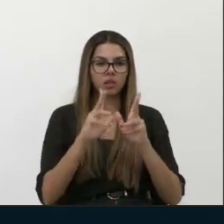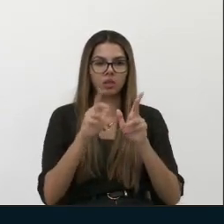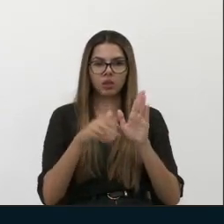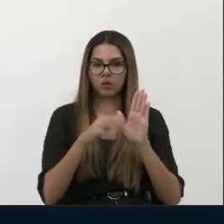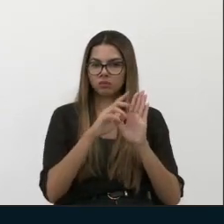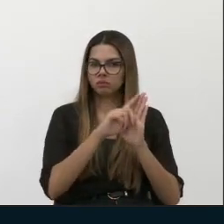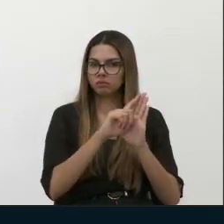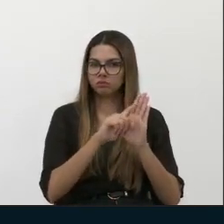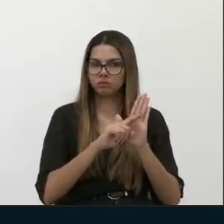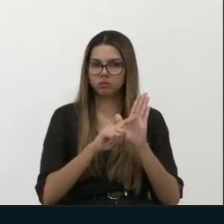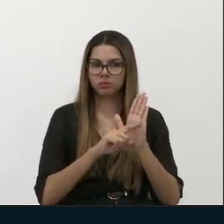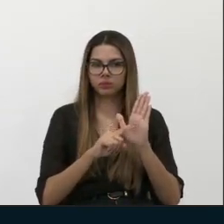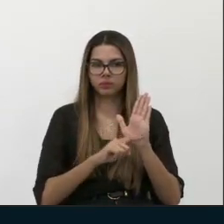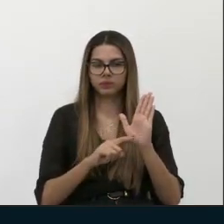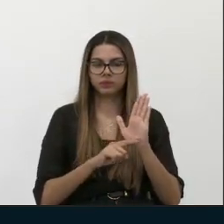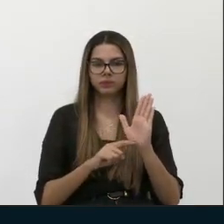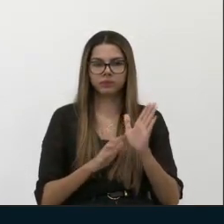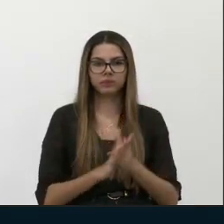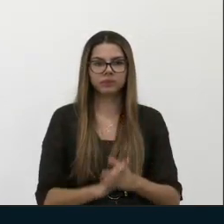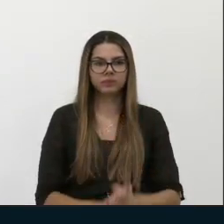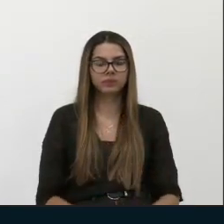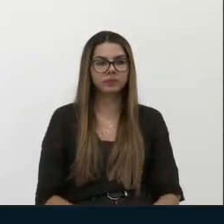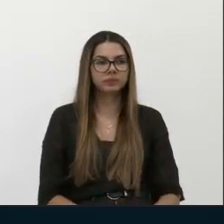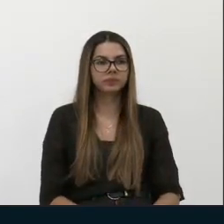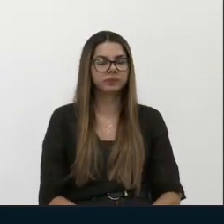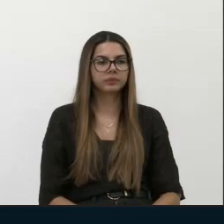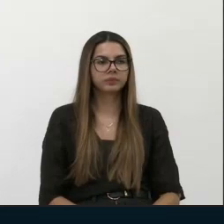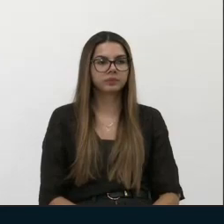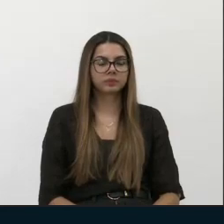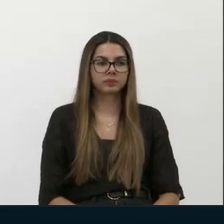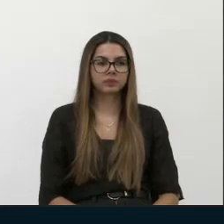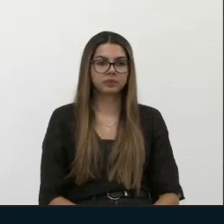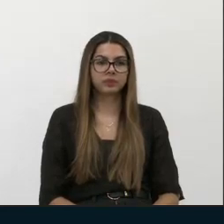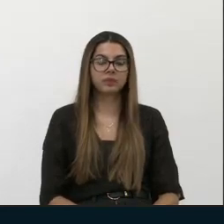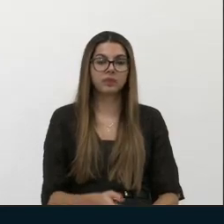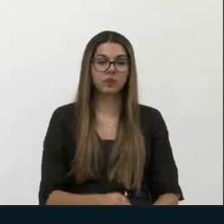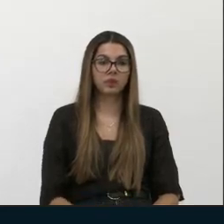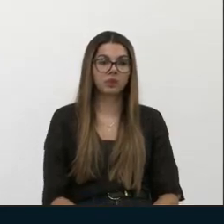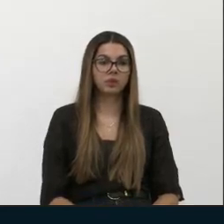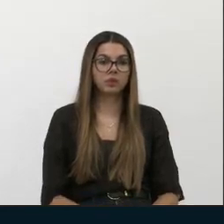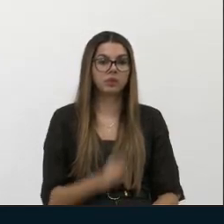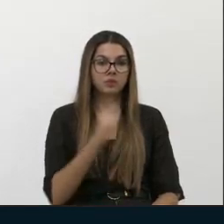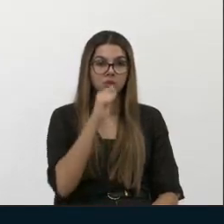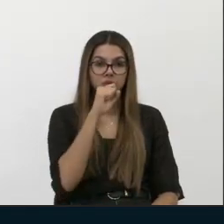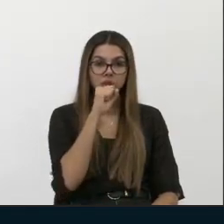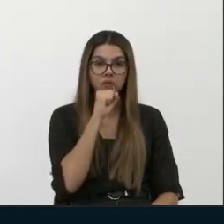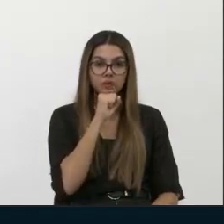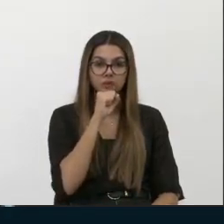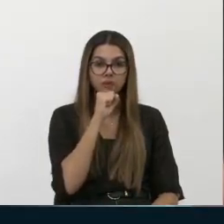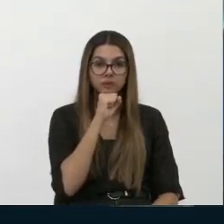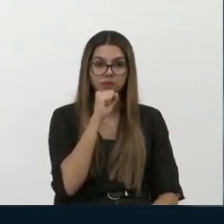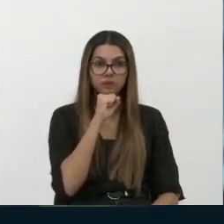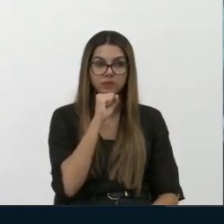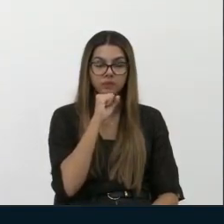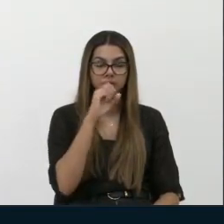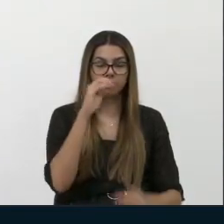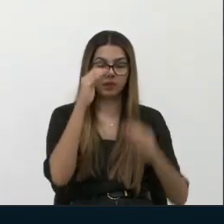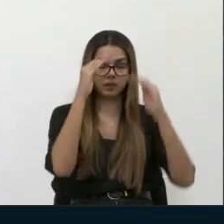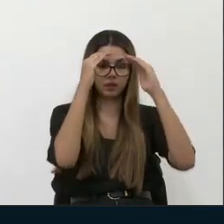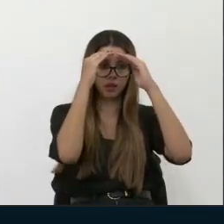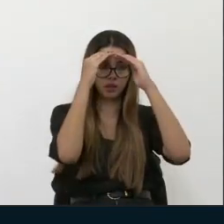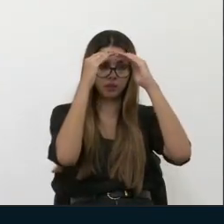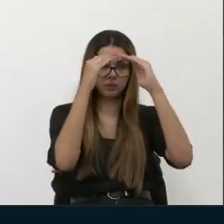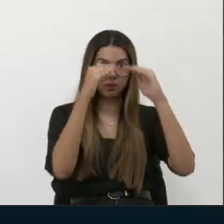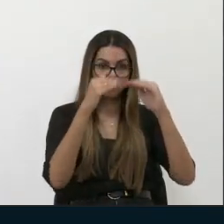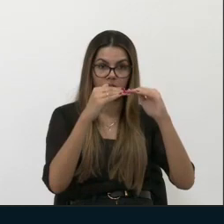eu quero ressaltar. A questão do idoso, nós deveríamos ter um respeito